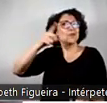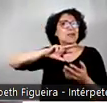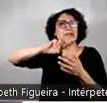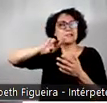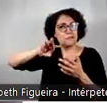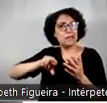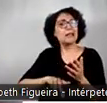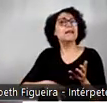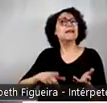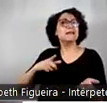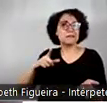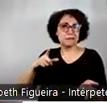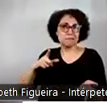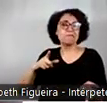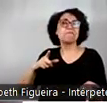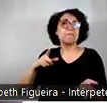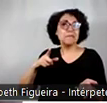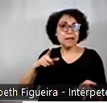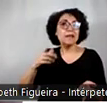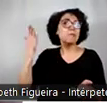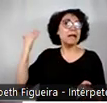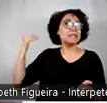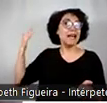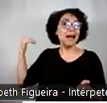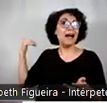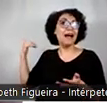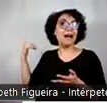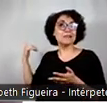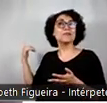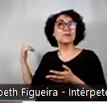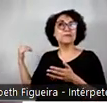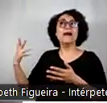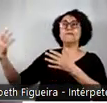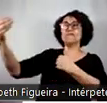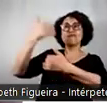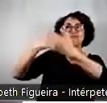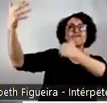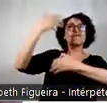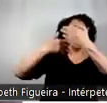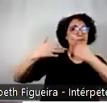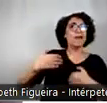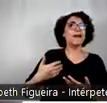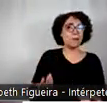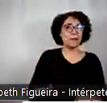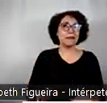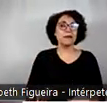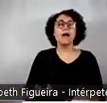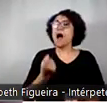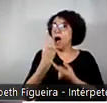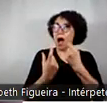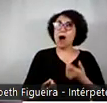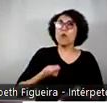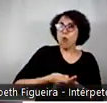pessoas, que vieram deslocadas, né, para o Brasil, né, seja de forma voluntária ou seja de forma